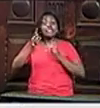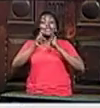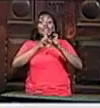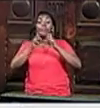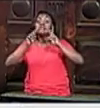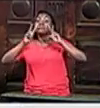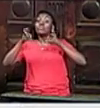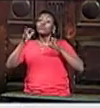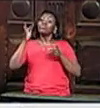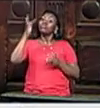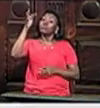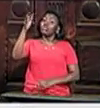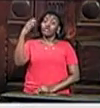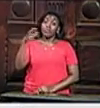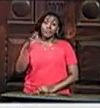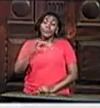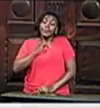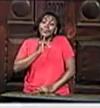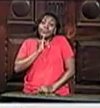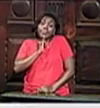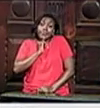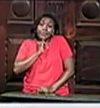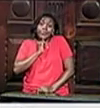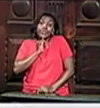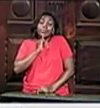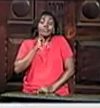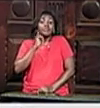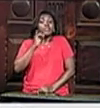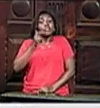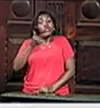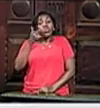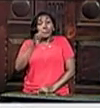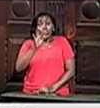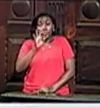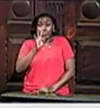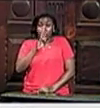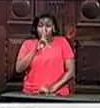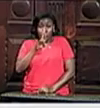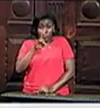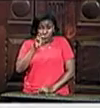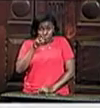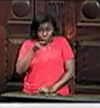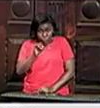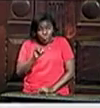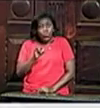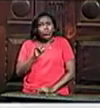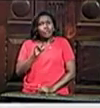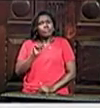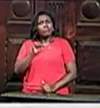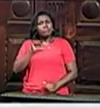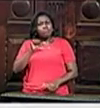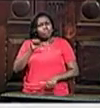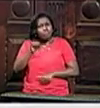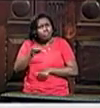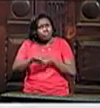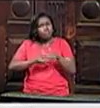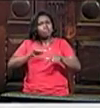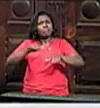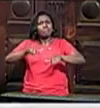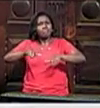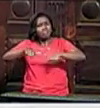futuro de niterói infelizmente teremos provavelmente um segundo turno um aprimoramento da campanha